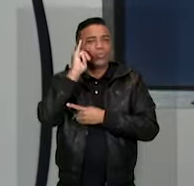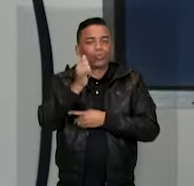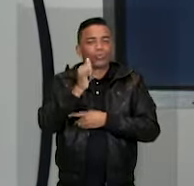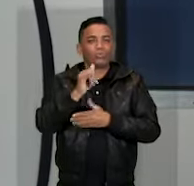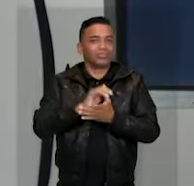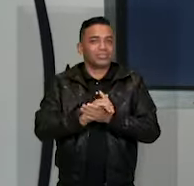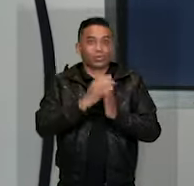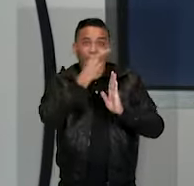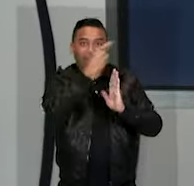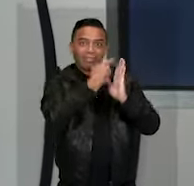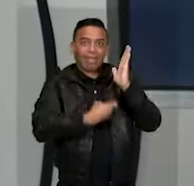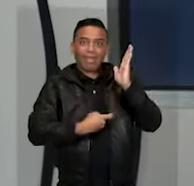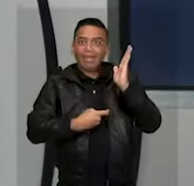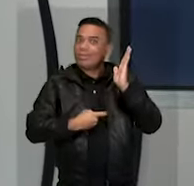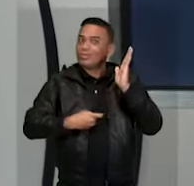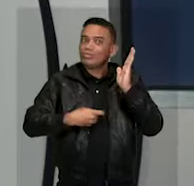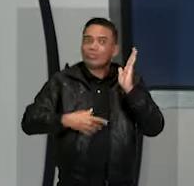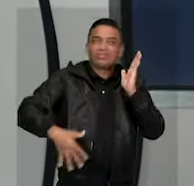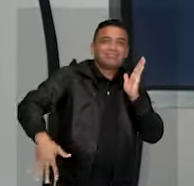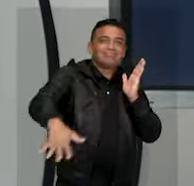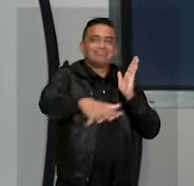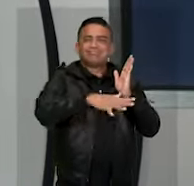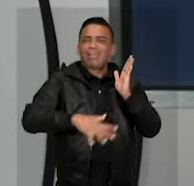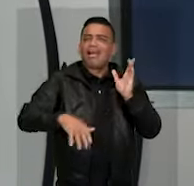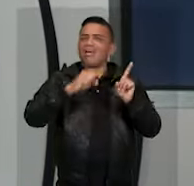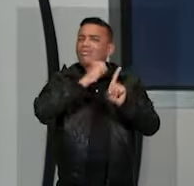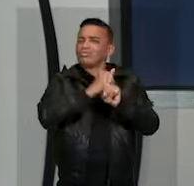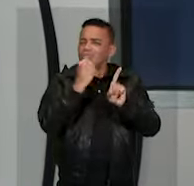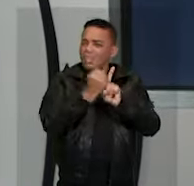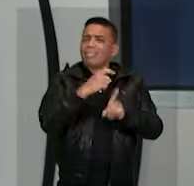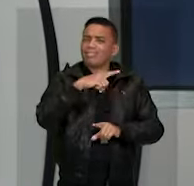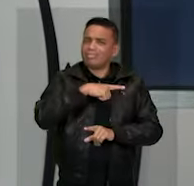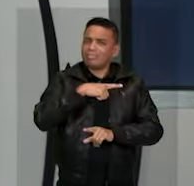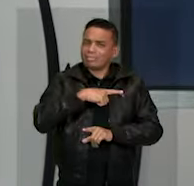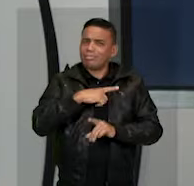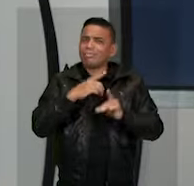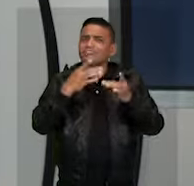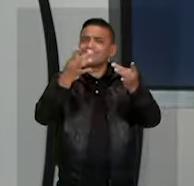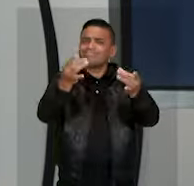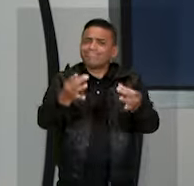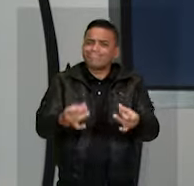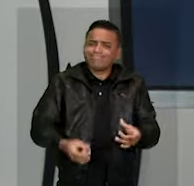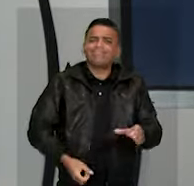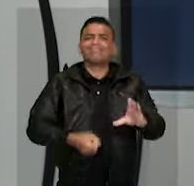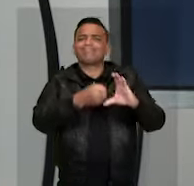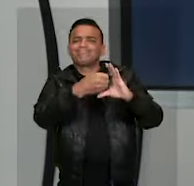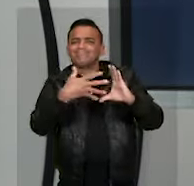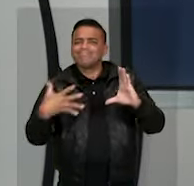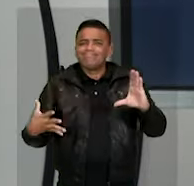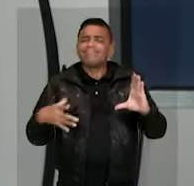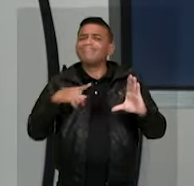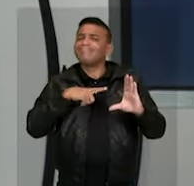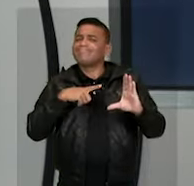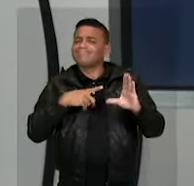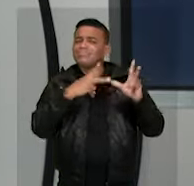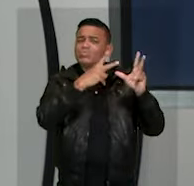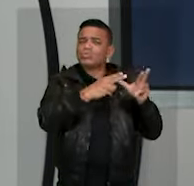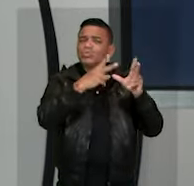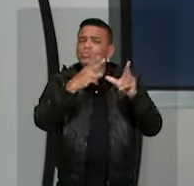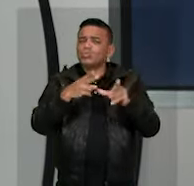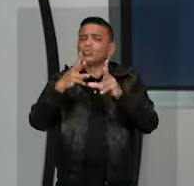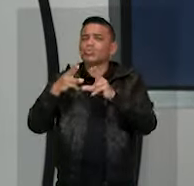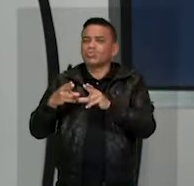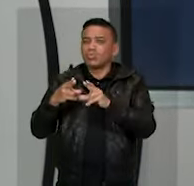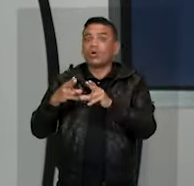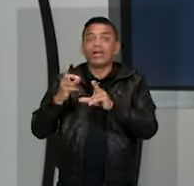estão circulando na sociedade e eles vão identificando elementos que eles têm em comum e vão então